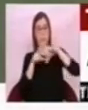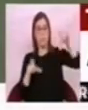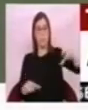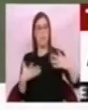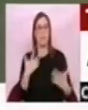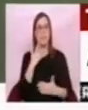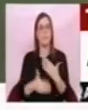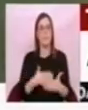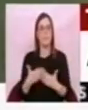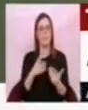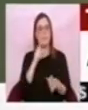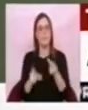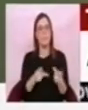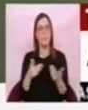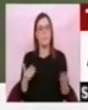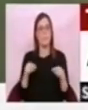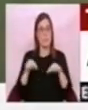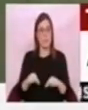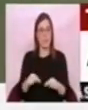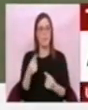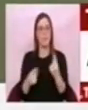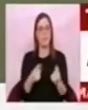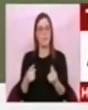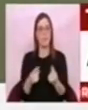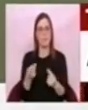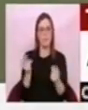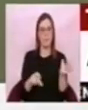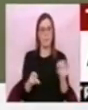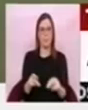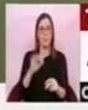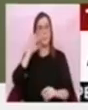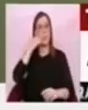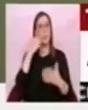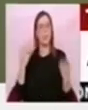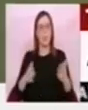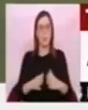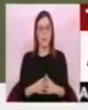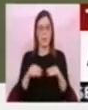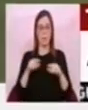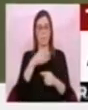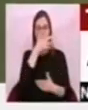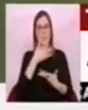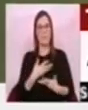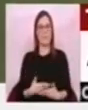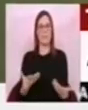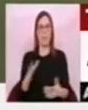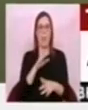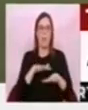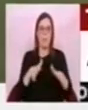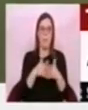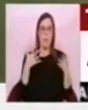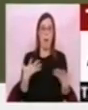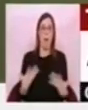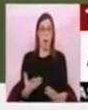Vamos continuar aqui a analisar em estúdio algumas dos impactos e das consequências desta tragédia em Pedrógão. Connosco